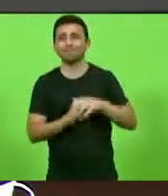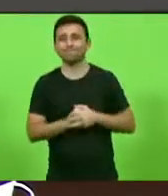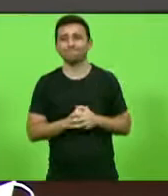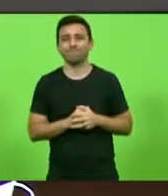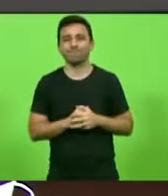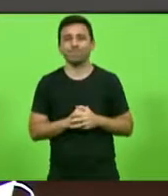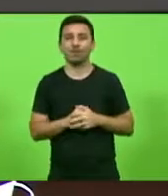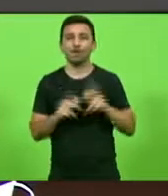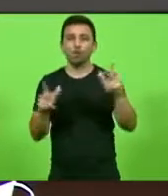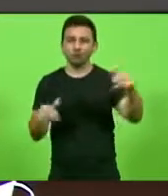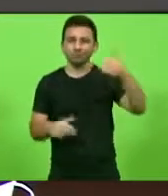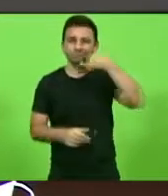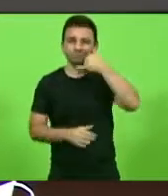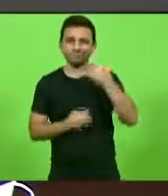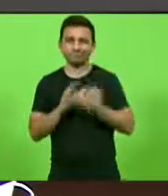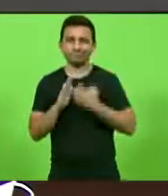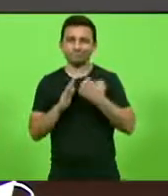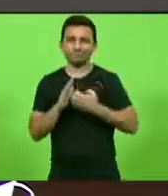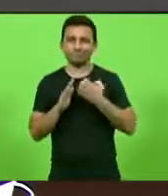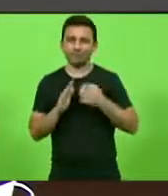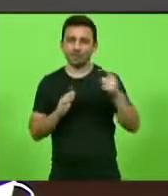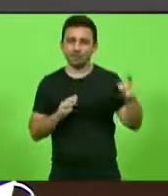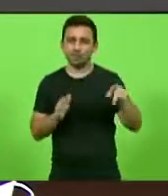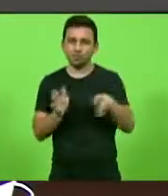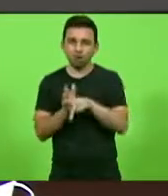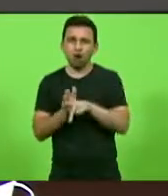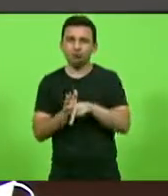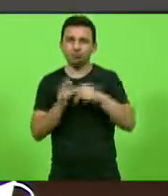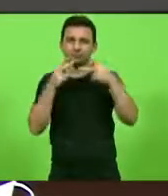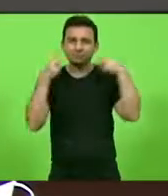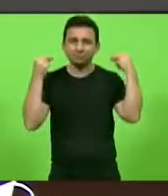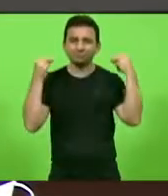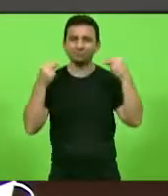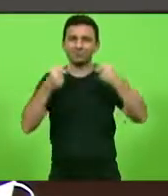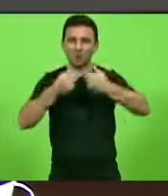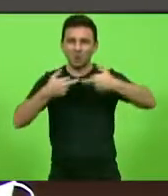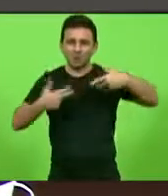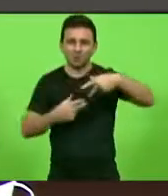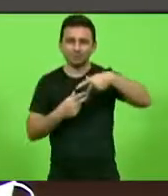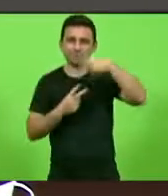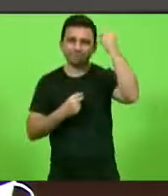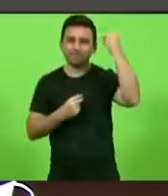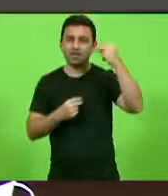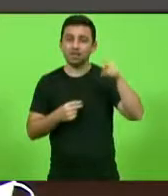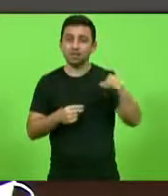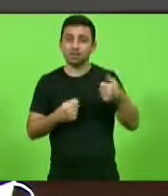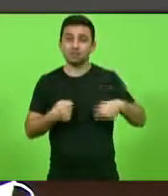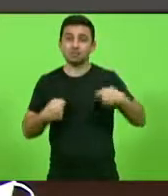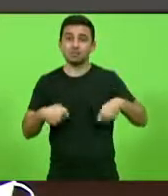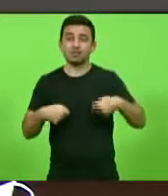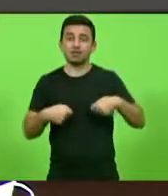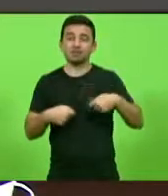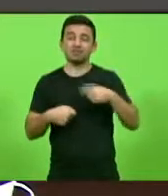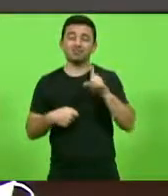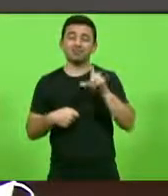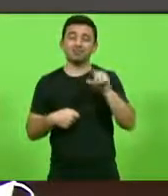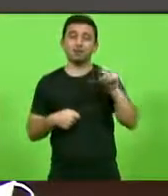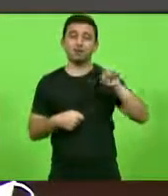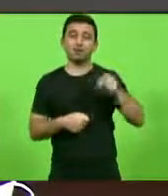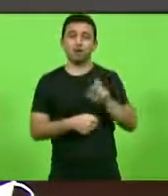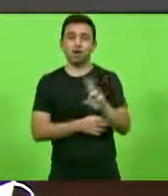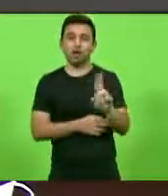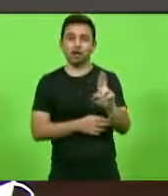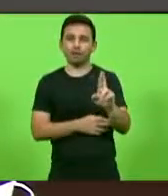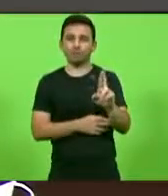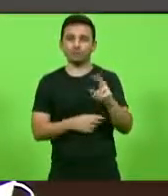de um empresário do ramo de lingerie, que ele precisava de R$100 mil para não ter que